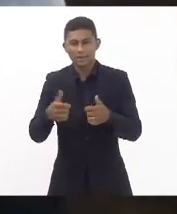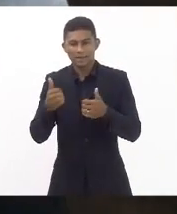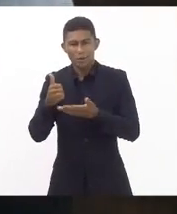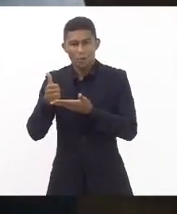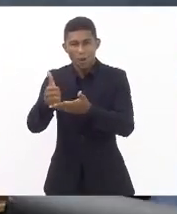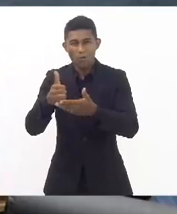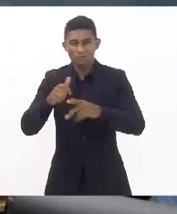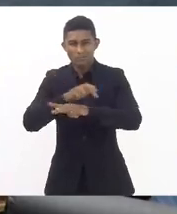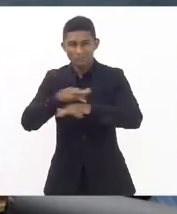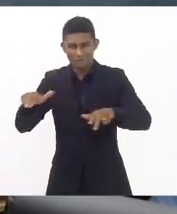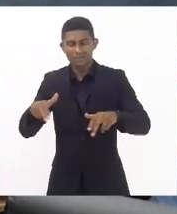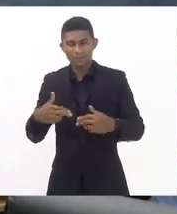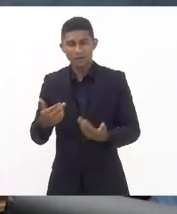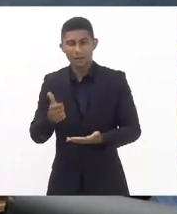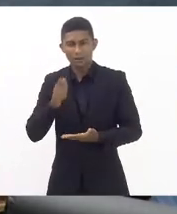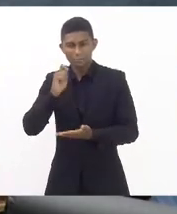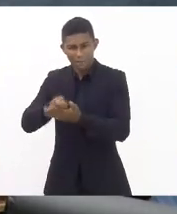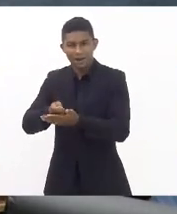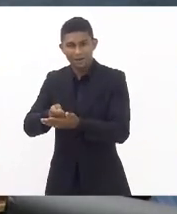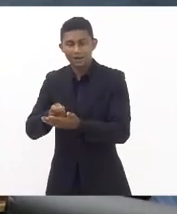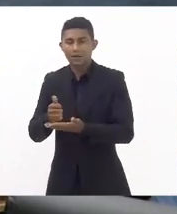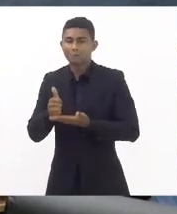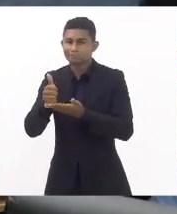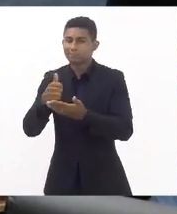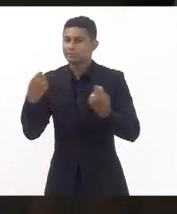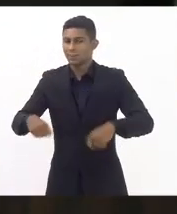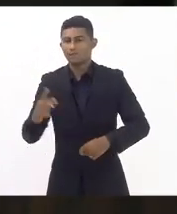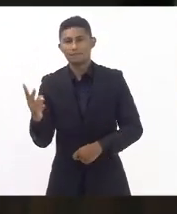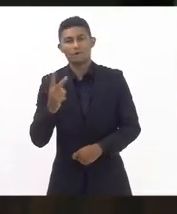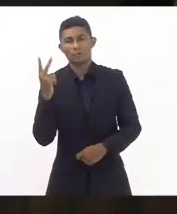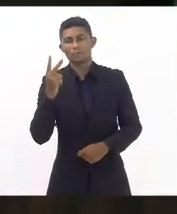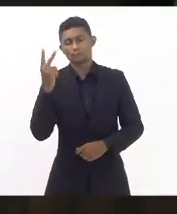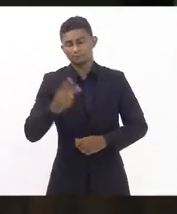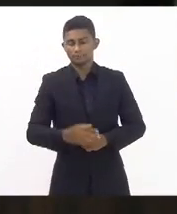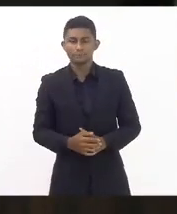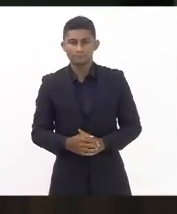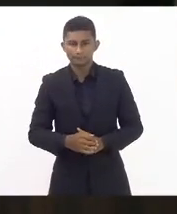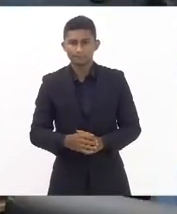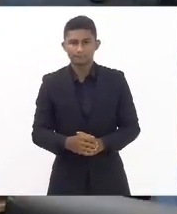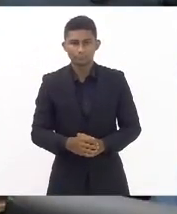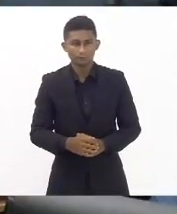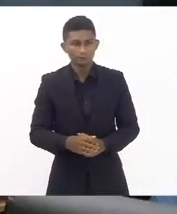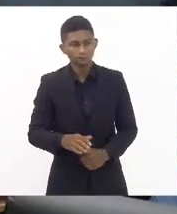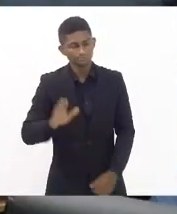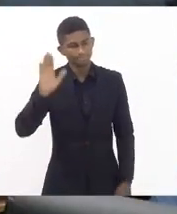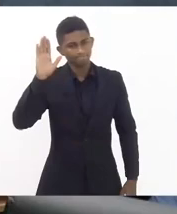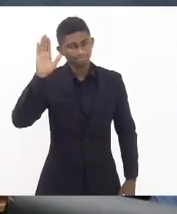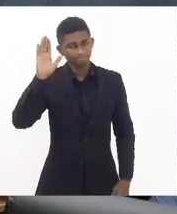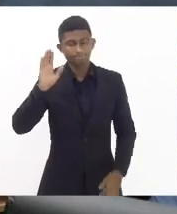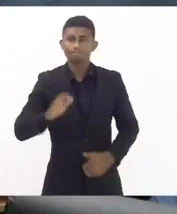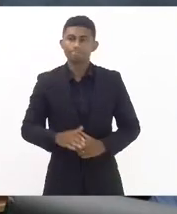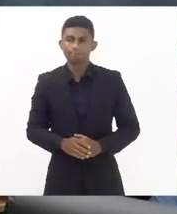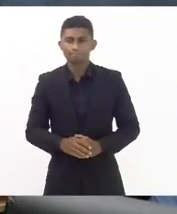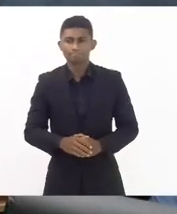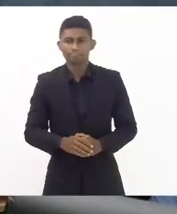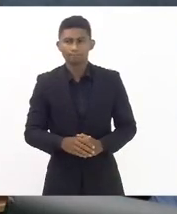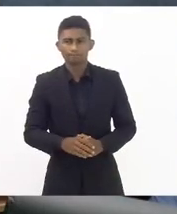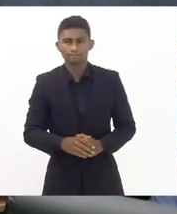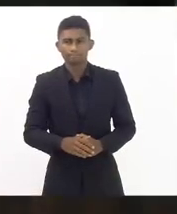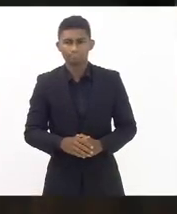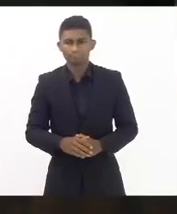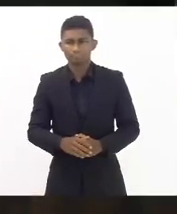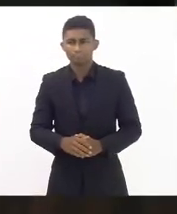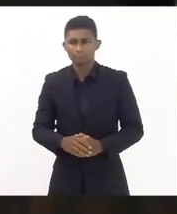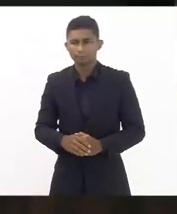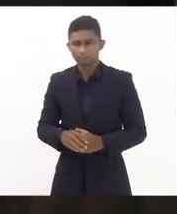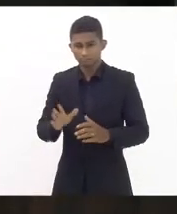do Rio de Janeiro. Aqui, já tem número suficiente para derrubada. Presidente, para encaminhar pelo PC do B. Para eu fazer a